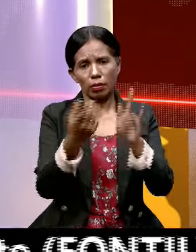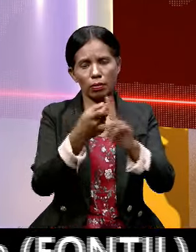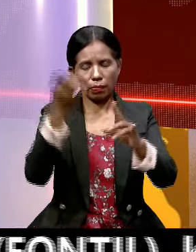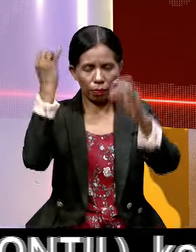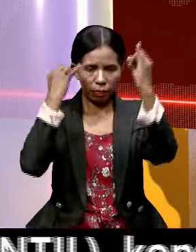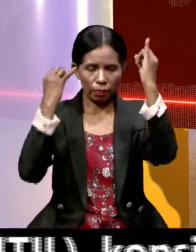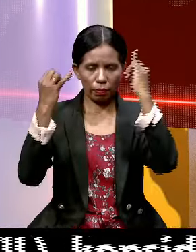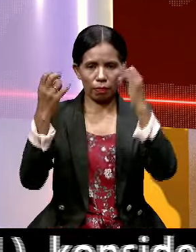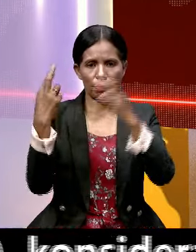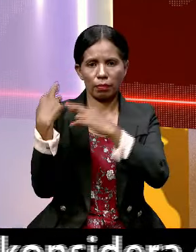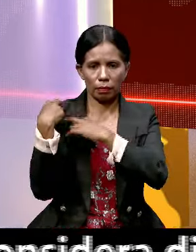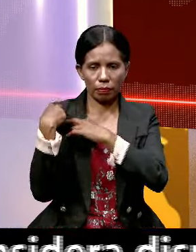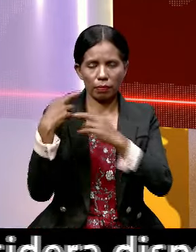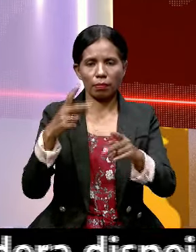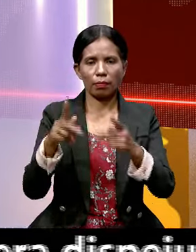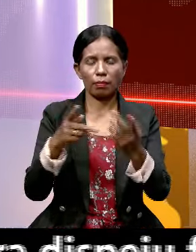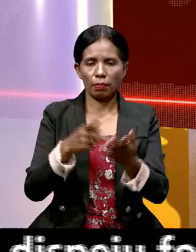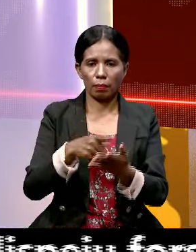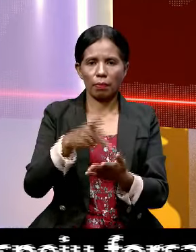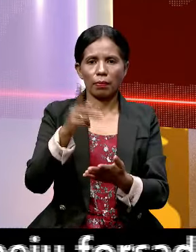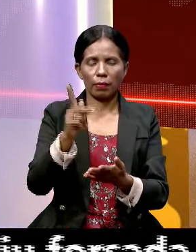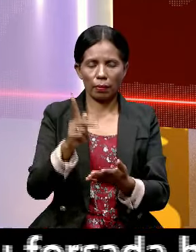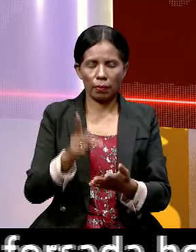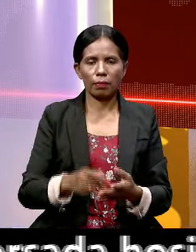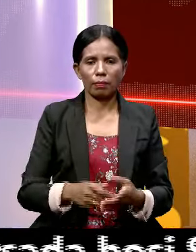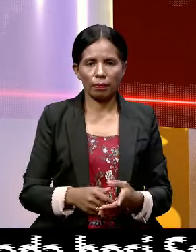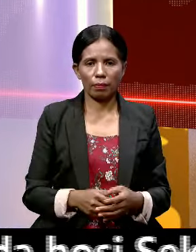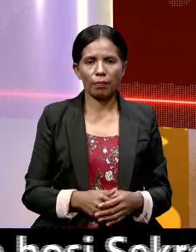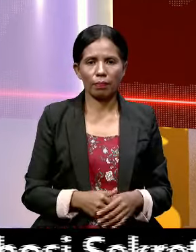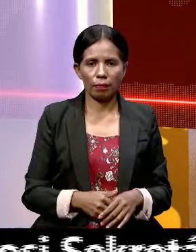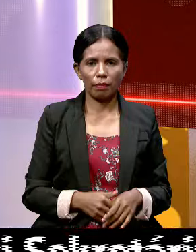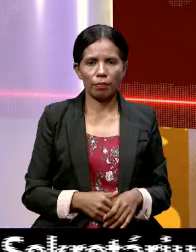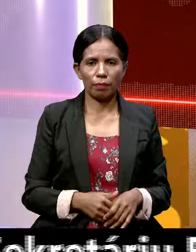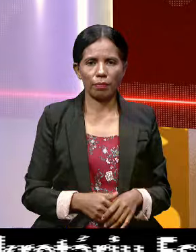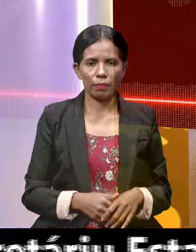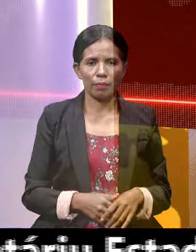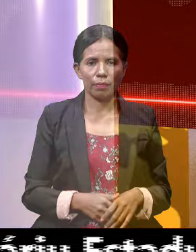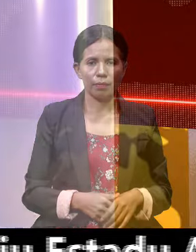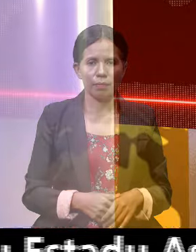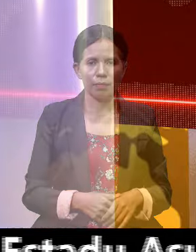Katak, contra esse informar-se-al, responsabiliza-se a anunciante da Sira.